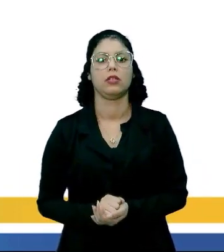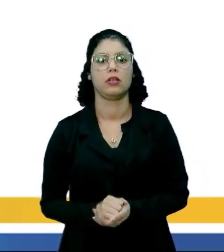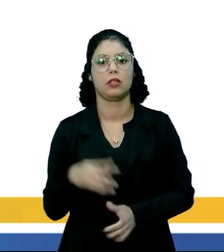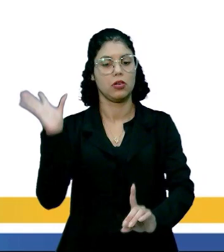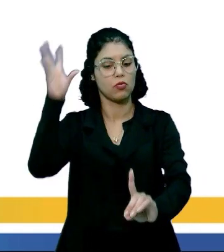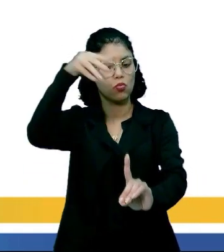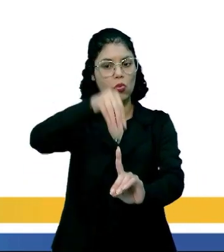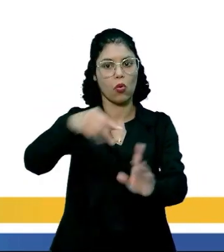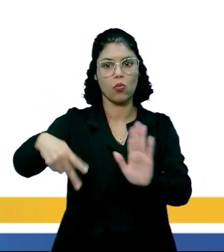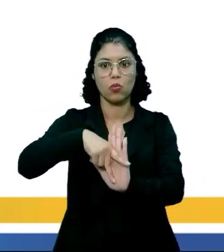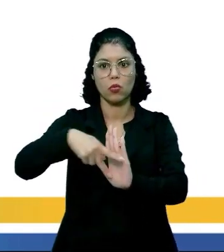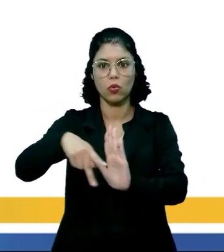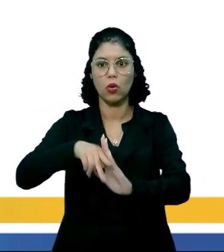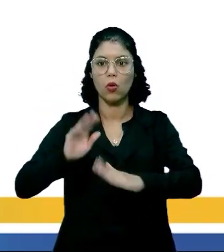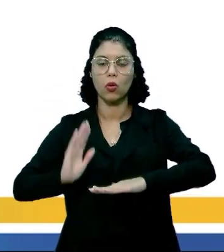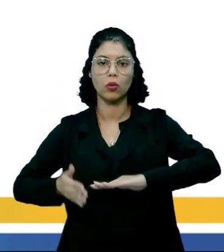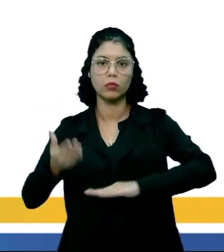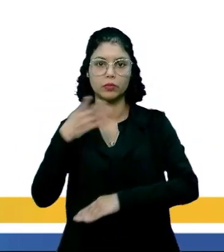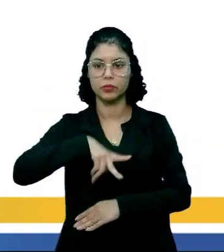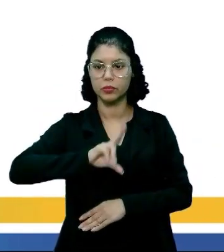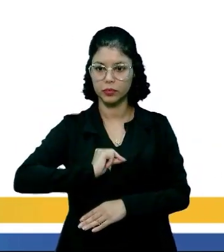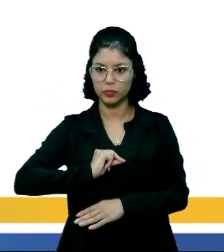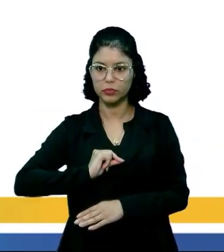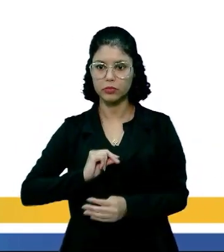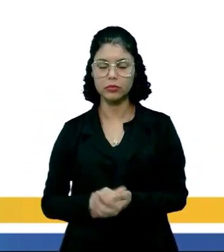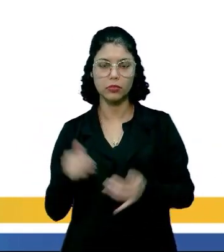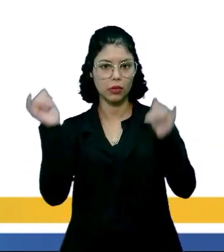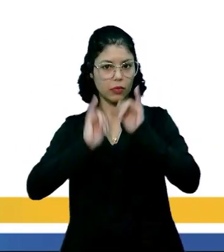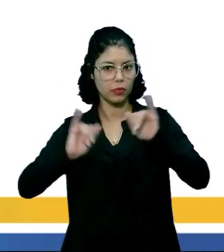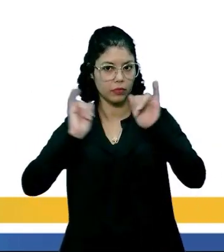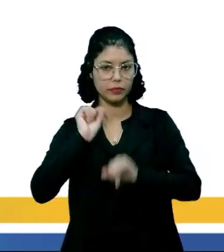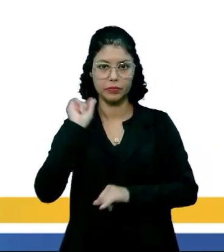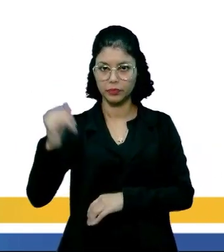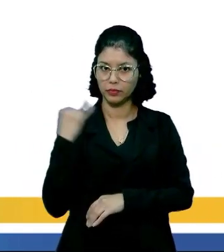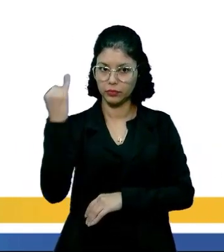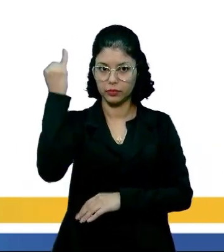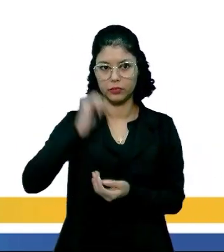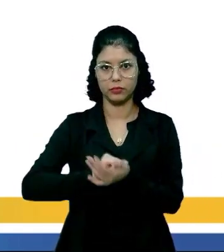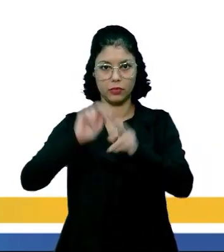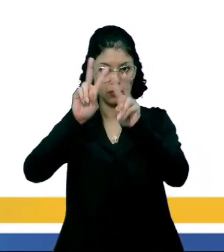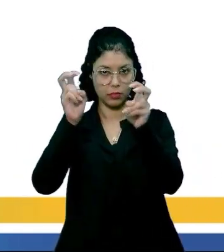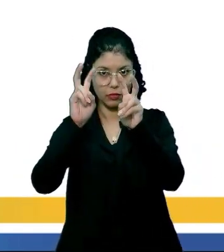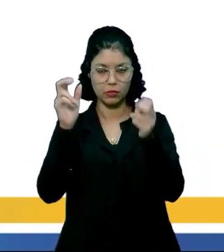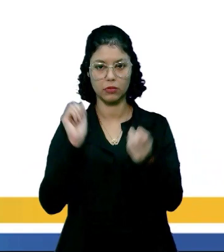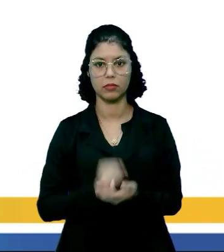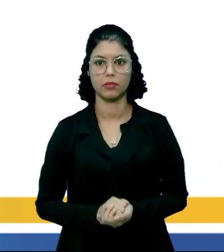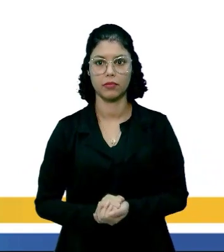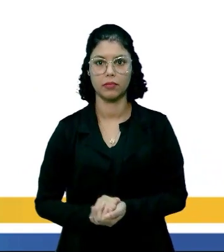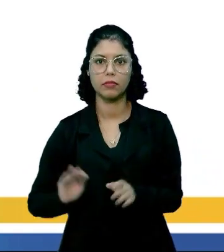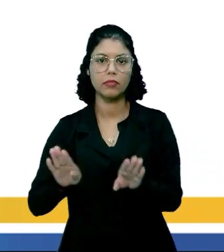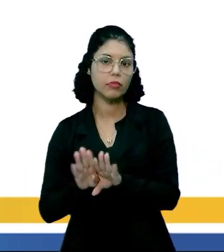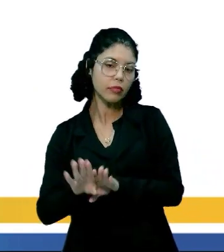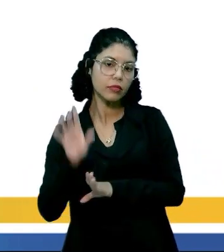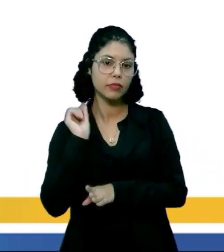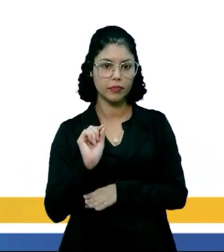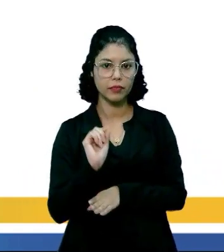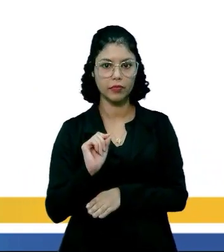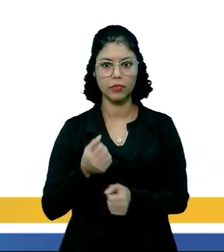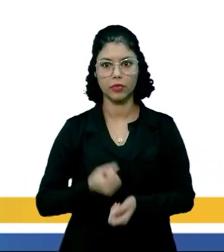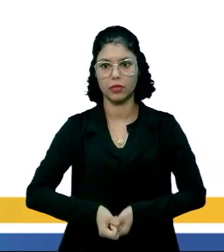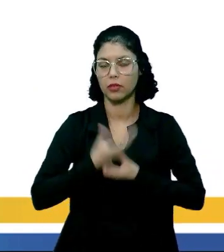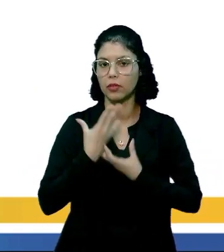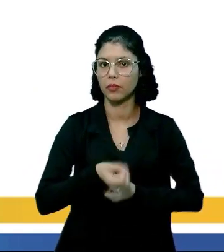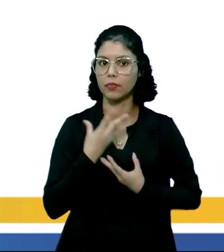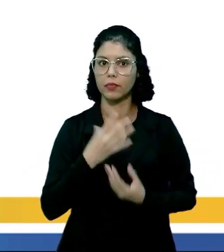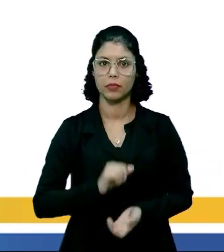do modernismo português, tá? Então aqui a gente tem uma informação importante acerca dele, que ele é poeta,